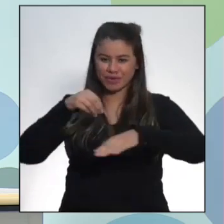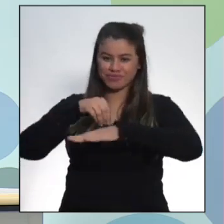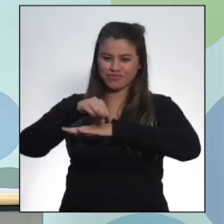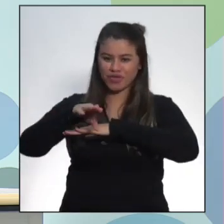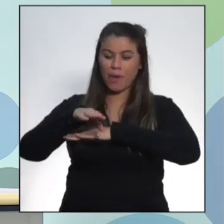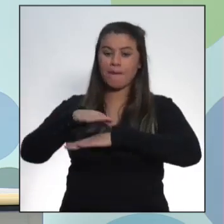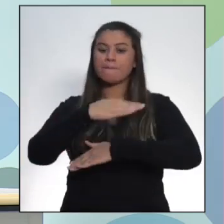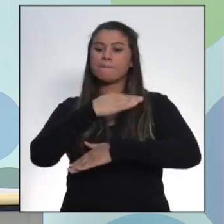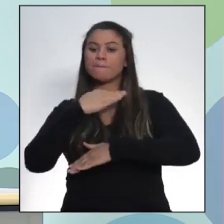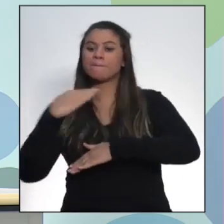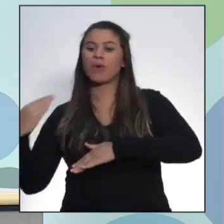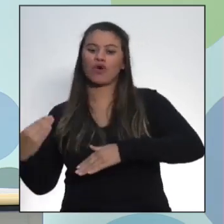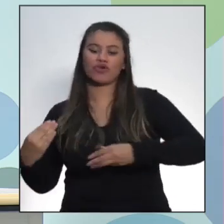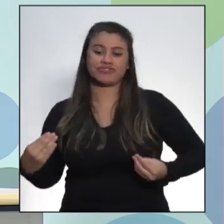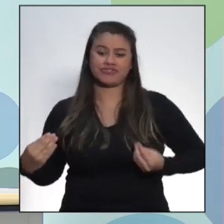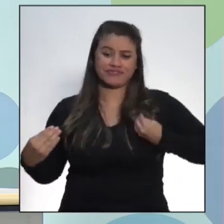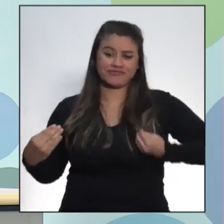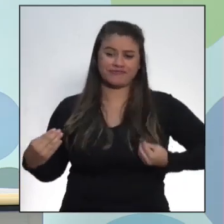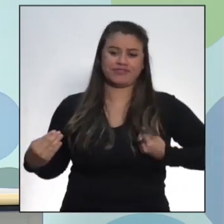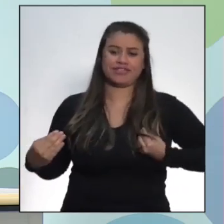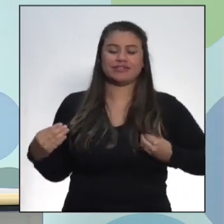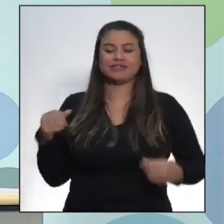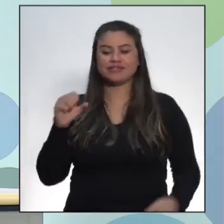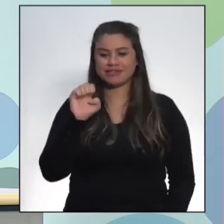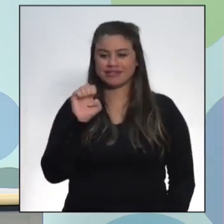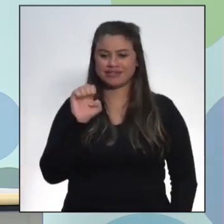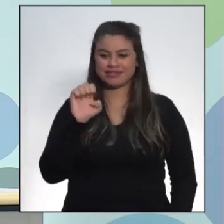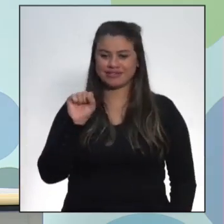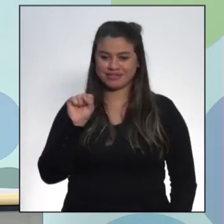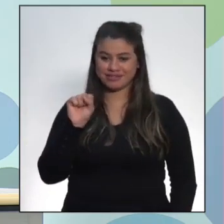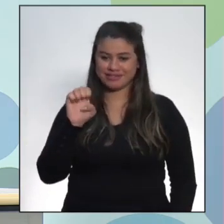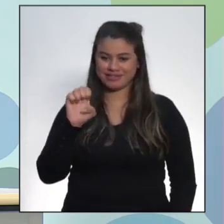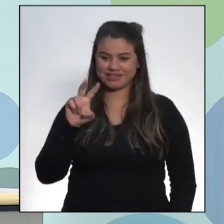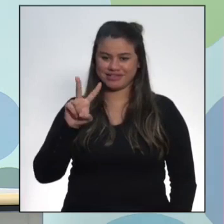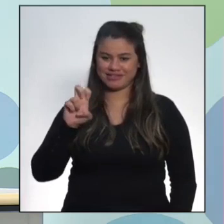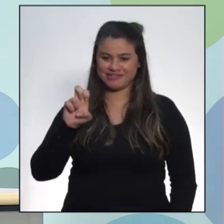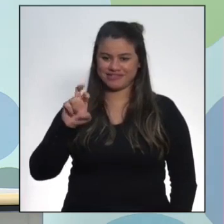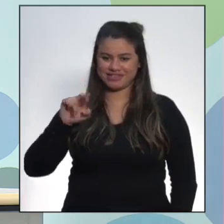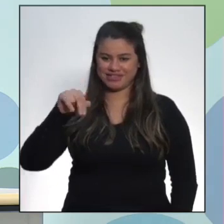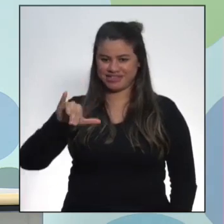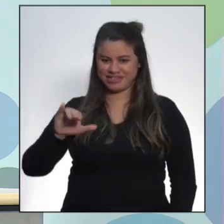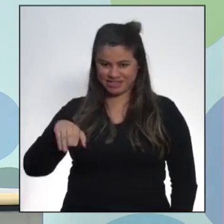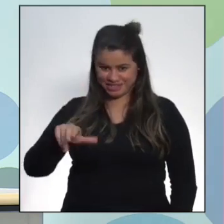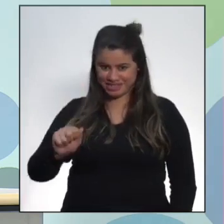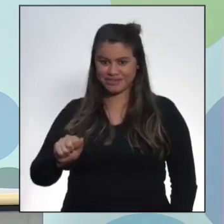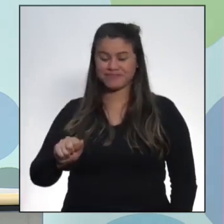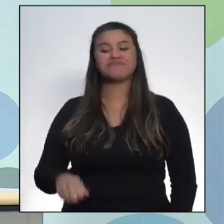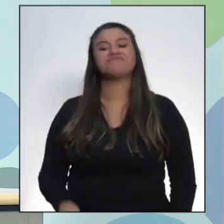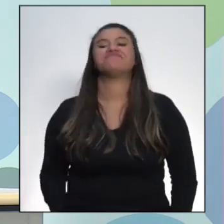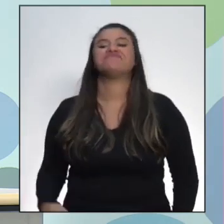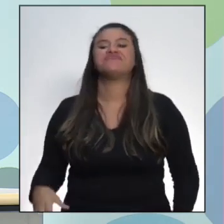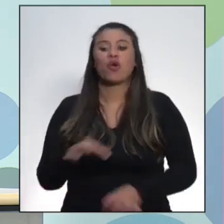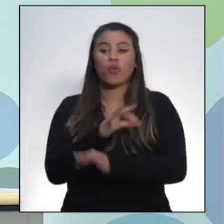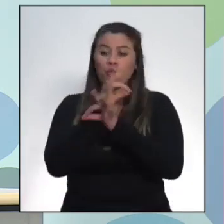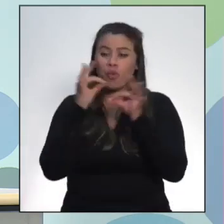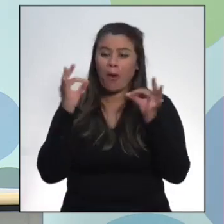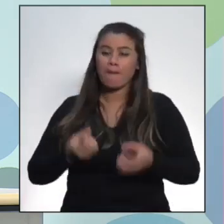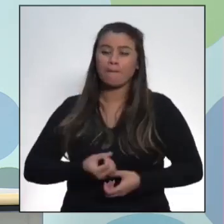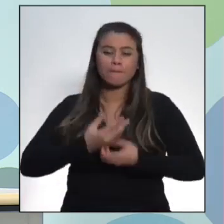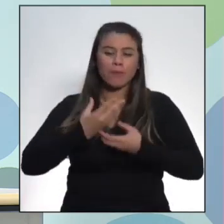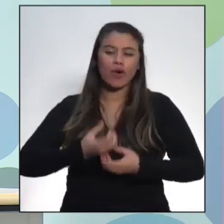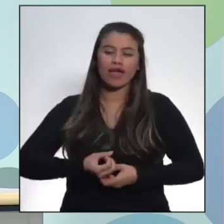ter disponibilizado aí nas plataformas de streaming, que você vai gostar bastante. É um texto espetacular. É um poema